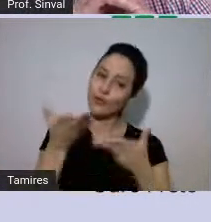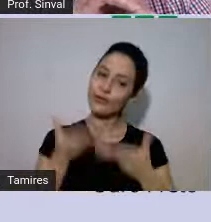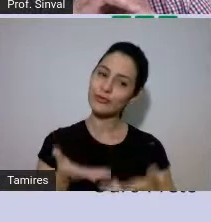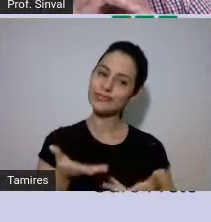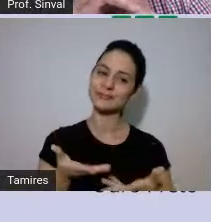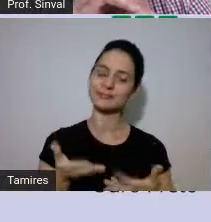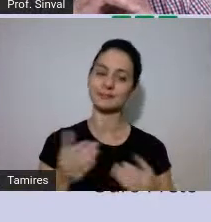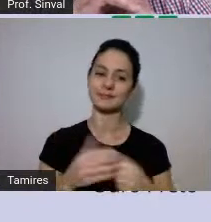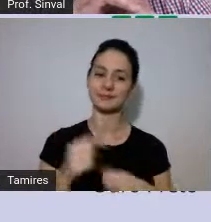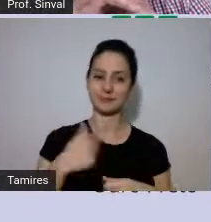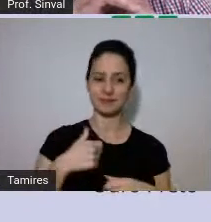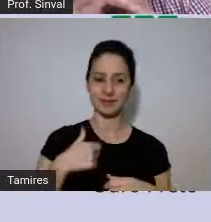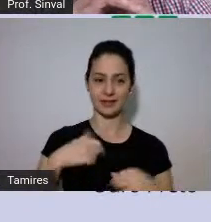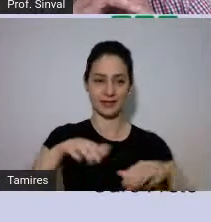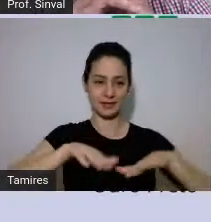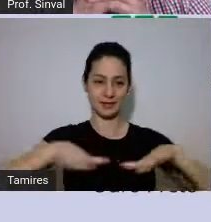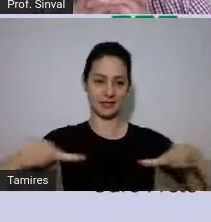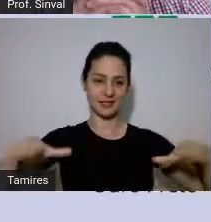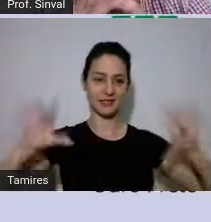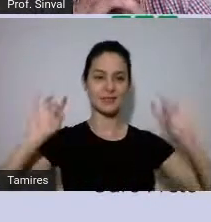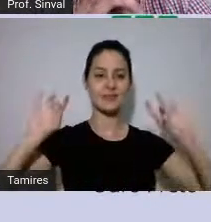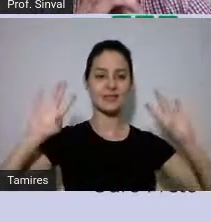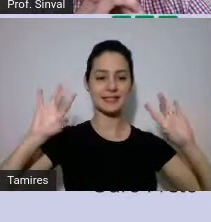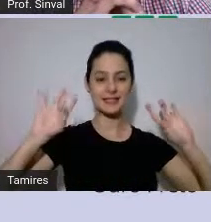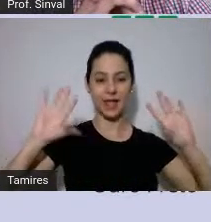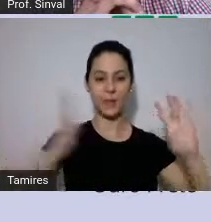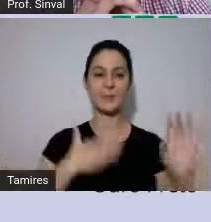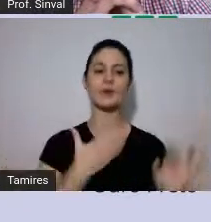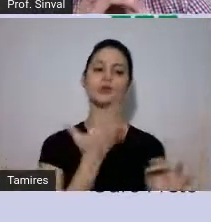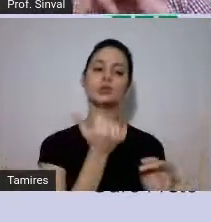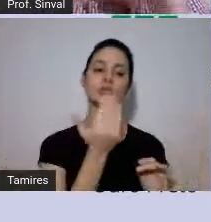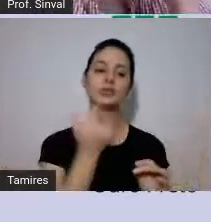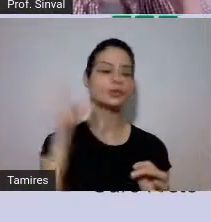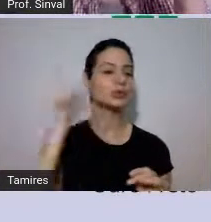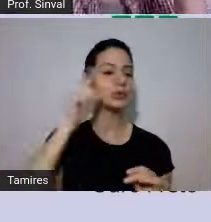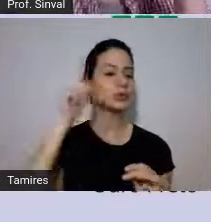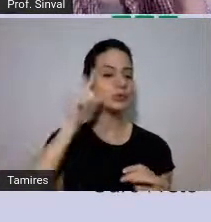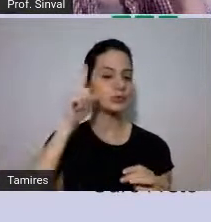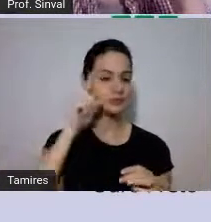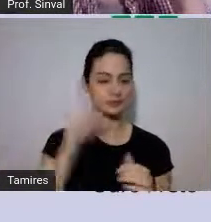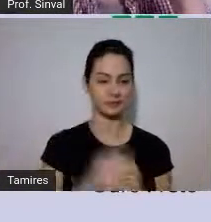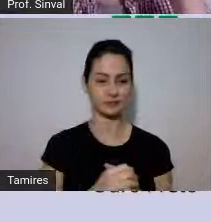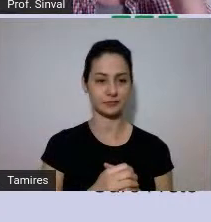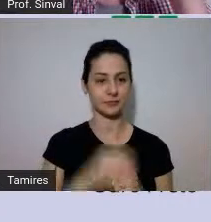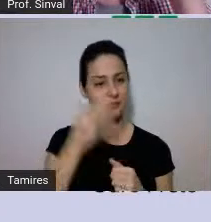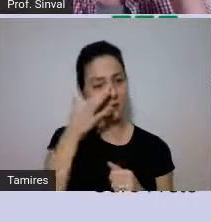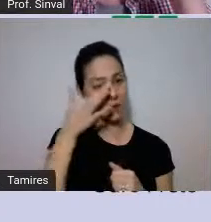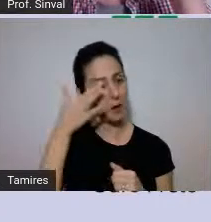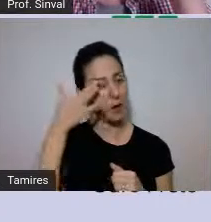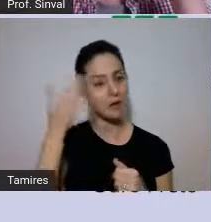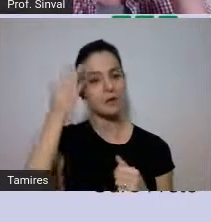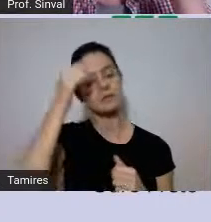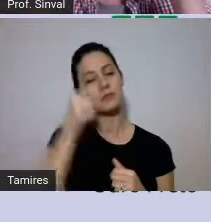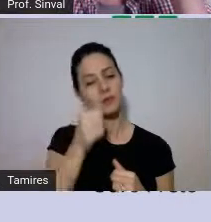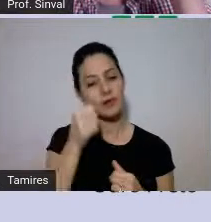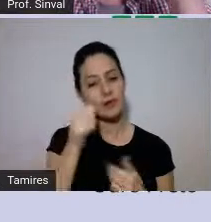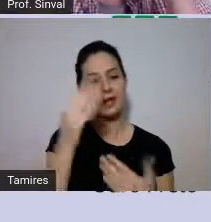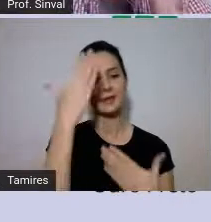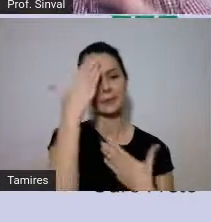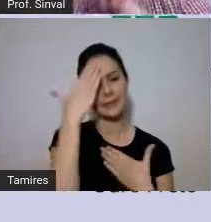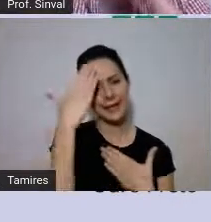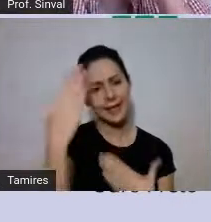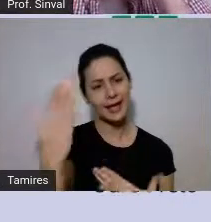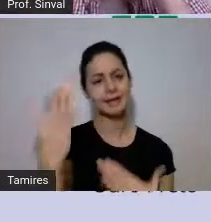minha mesa ordinária, para o meu jantar de todo dia. E as mulheres, então, agradecem por serem